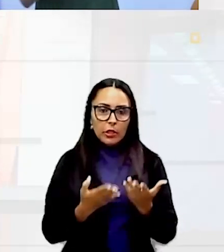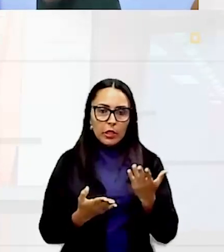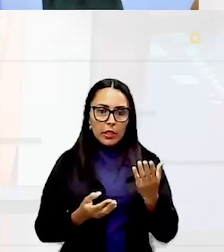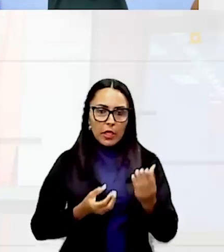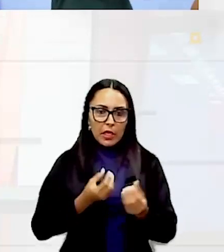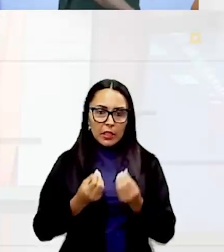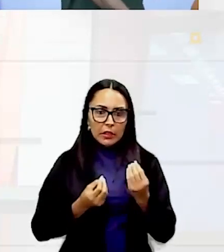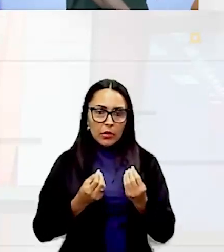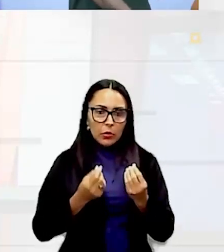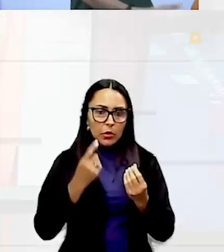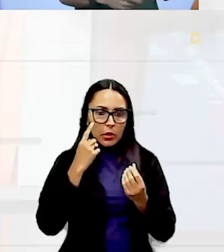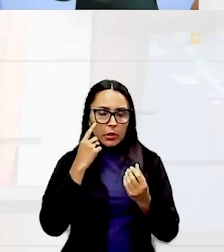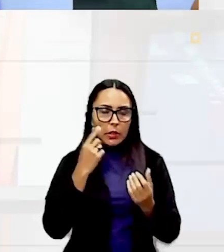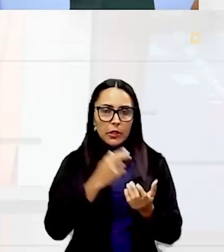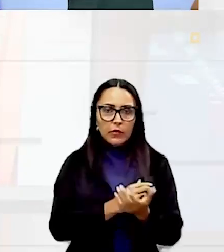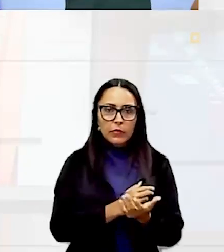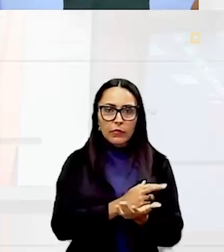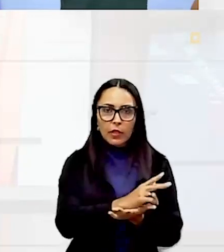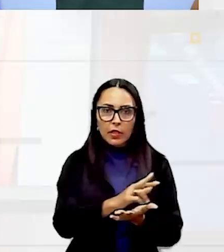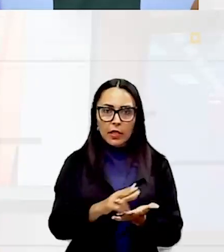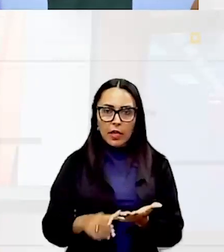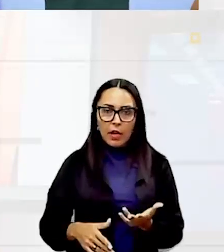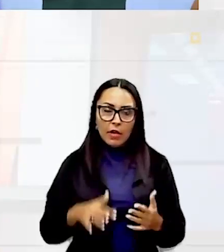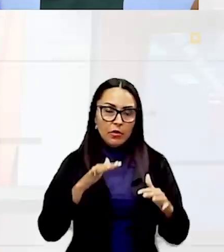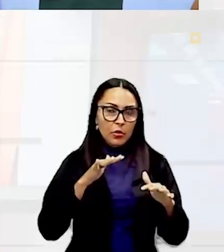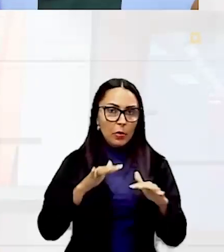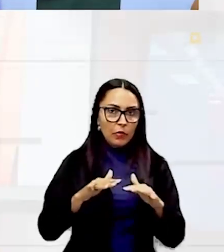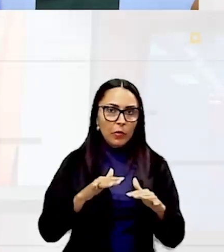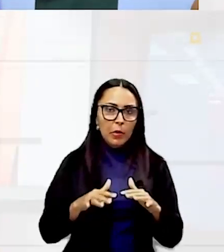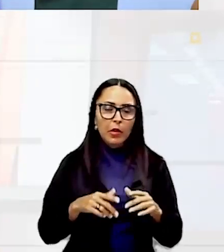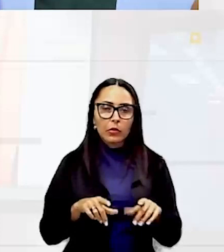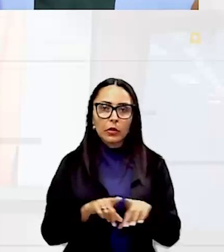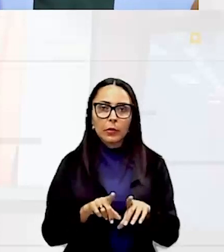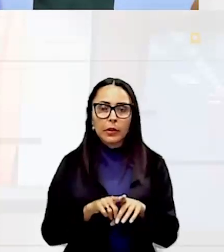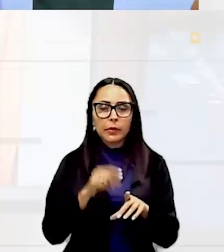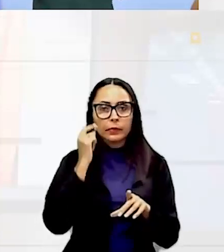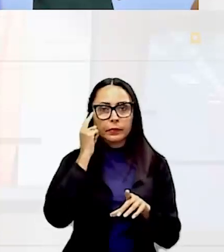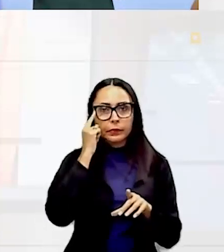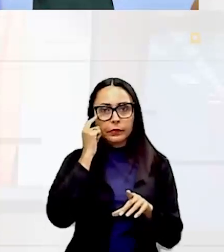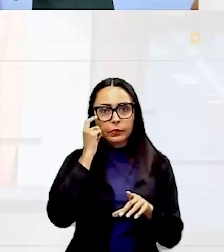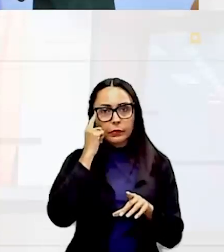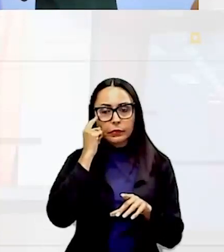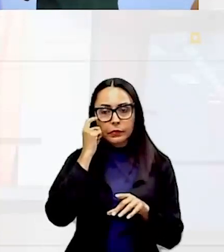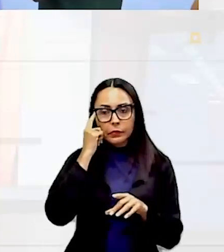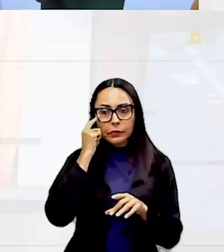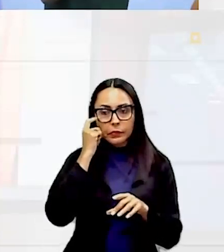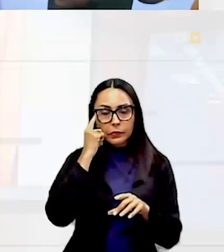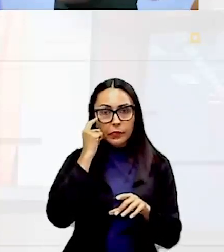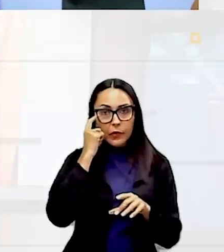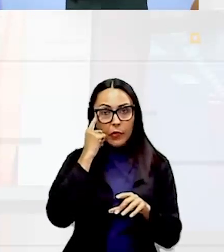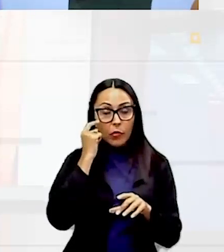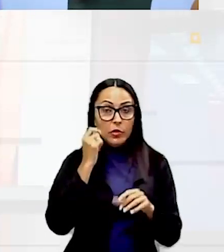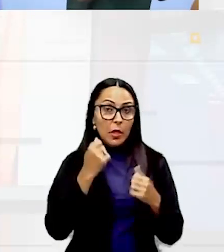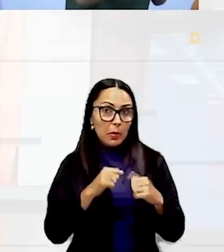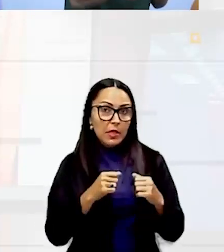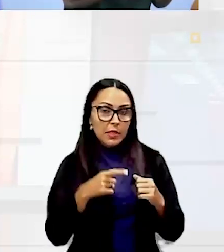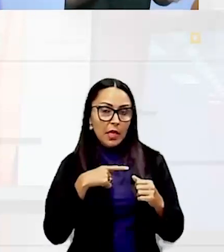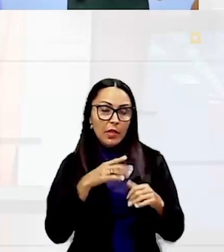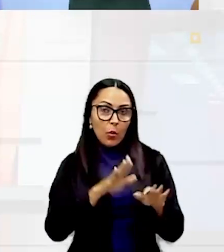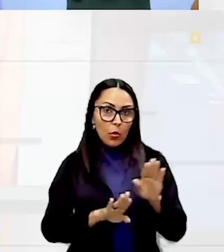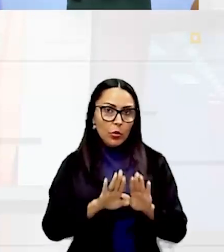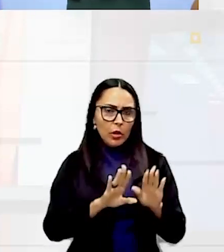de mesclar animações. Então, em questão de animação de gameplay, você vai ter que ter esse